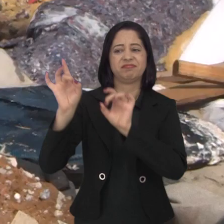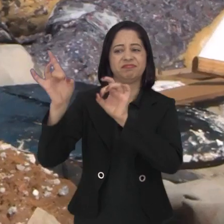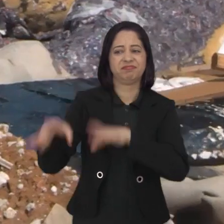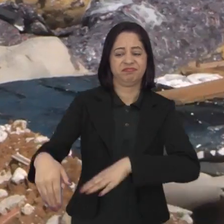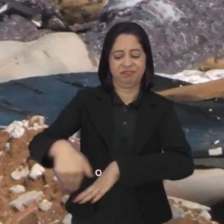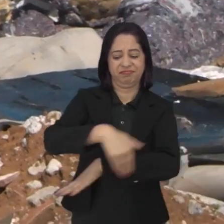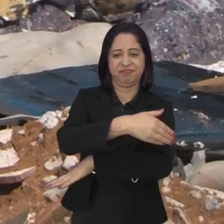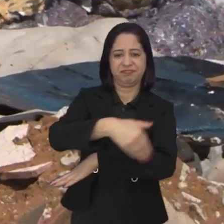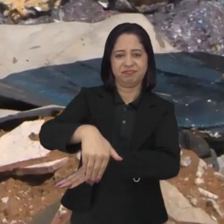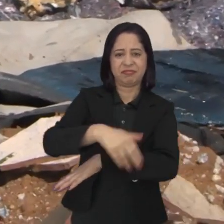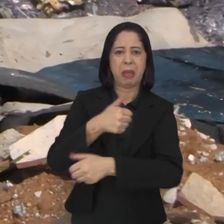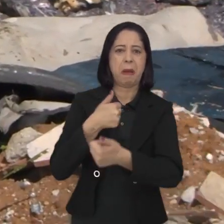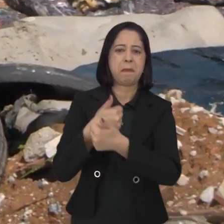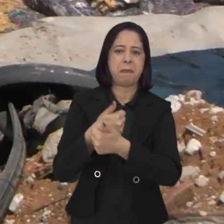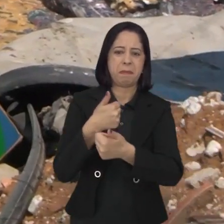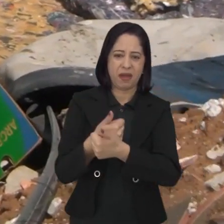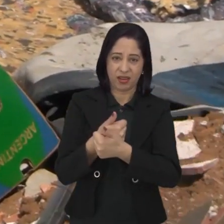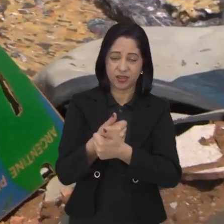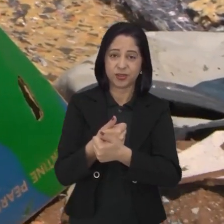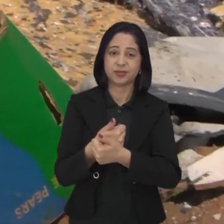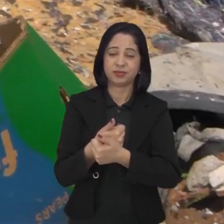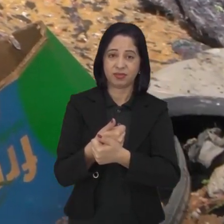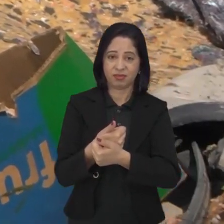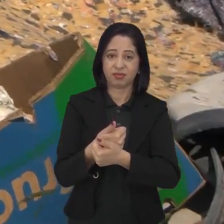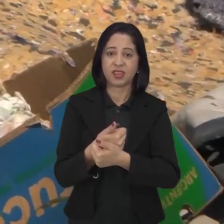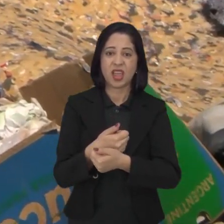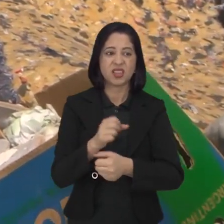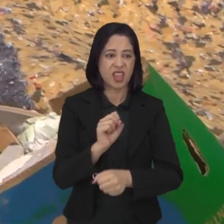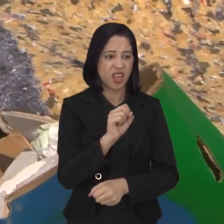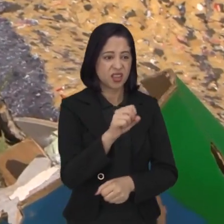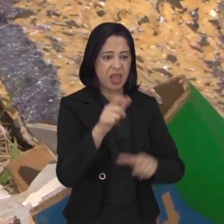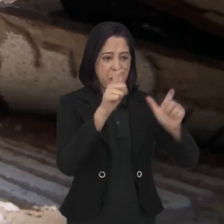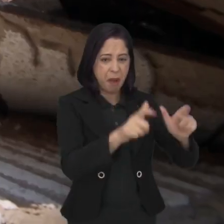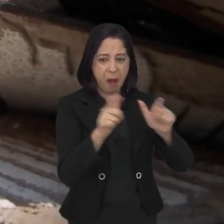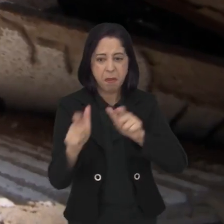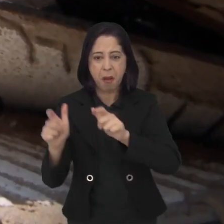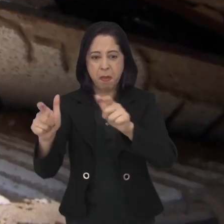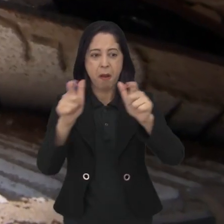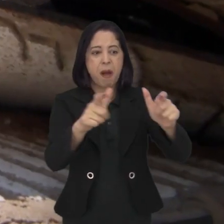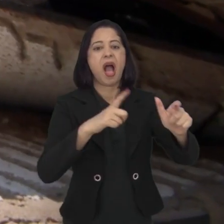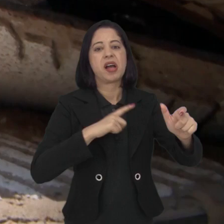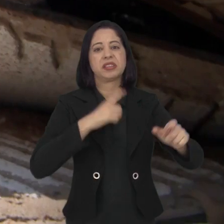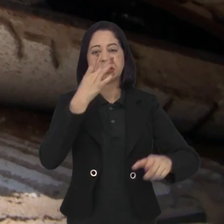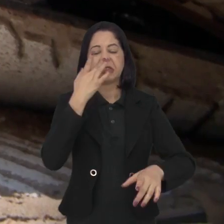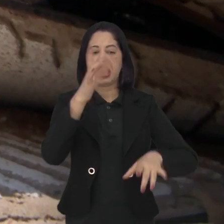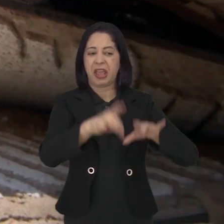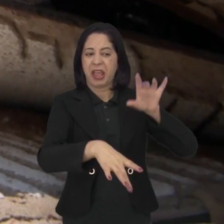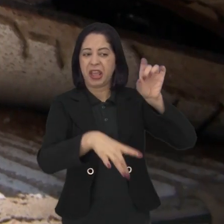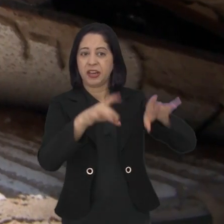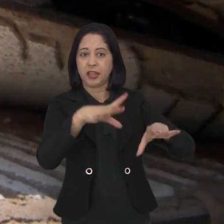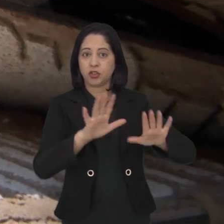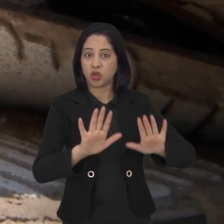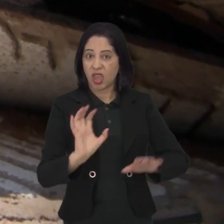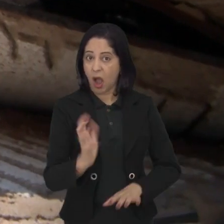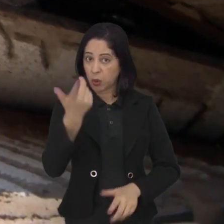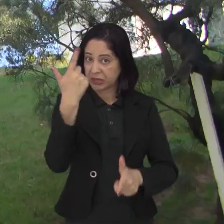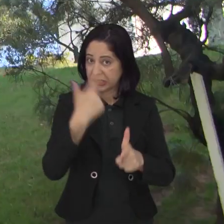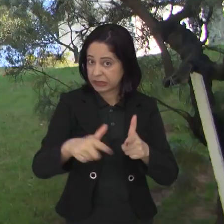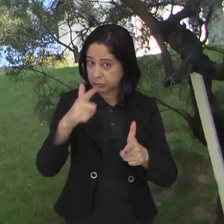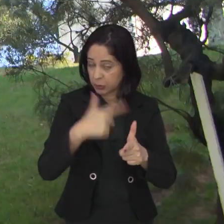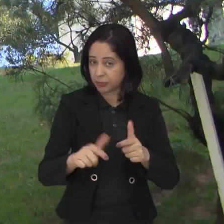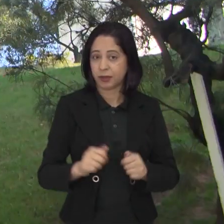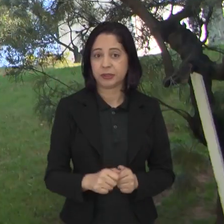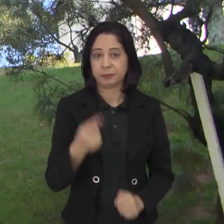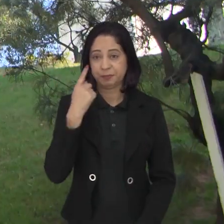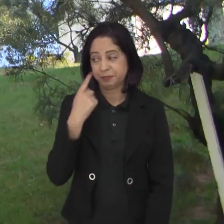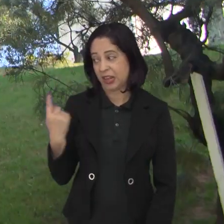avenida. O descarte irregular se repete pelos espaços públicos da cidade e é a origem de diversos problemas ambientais.